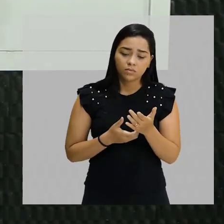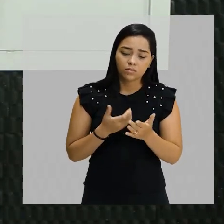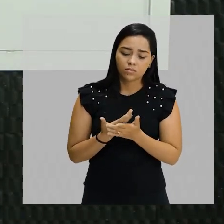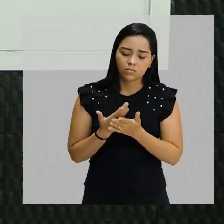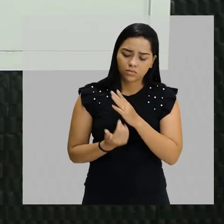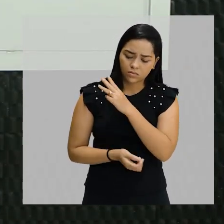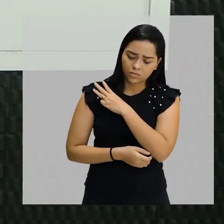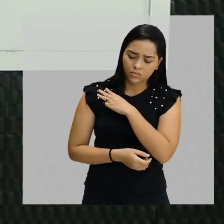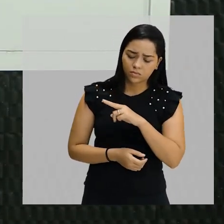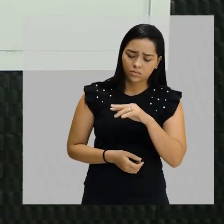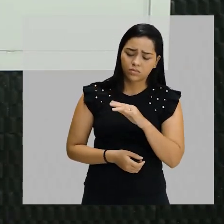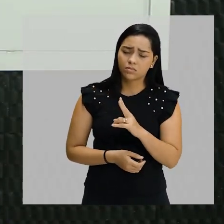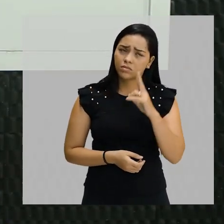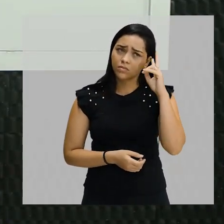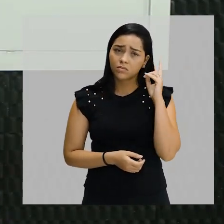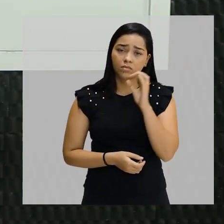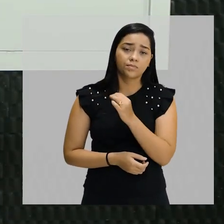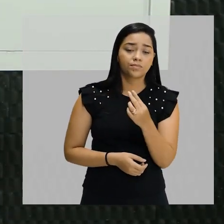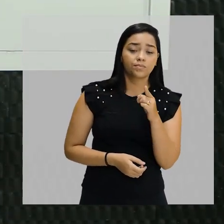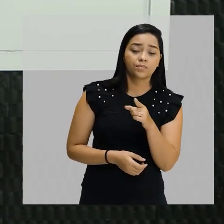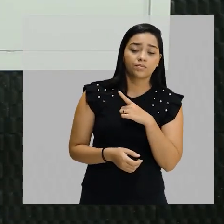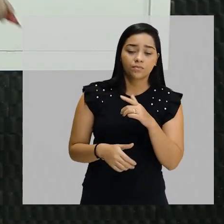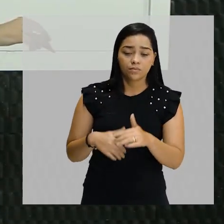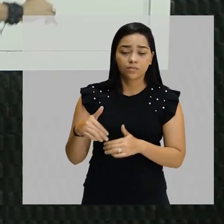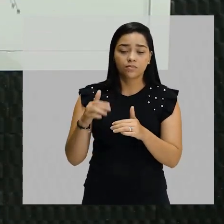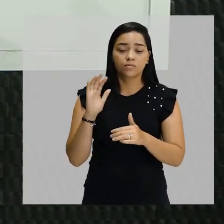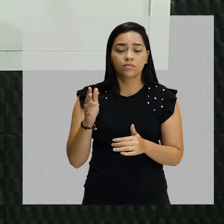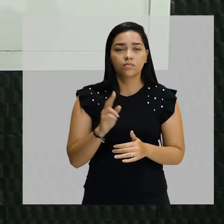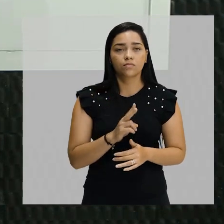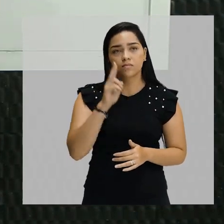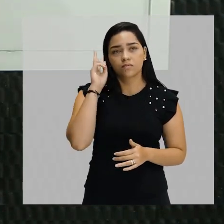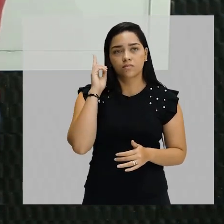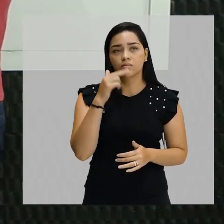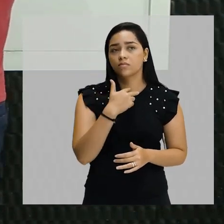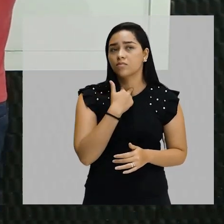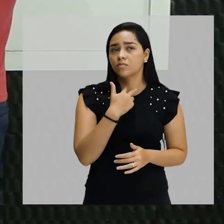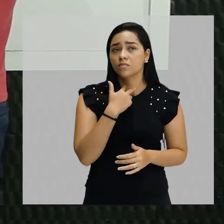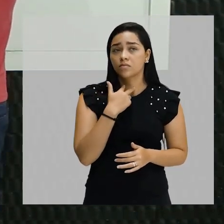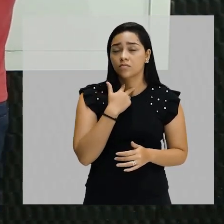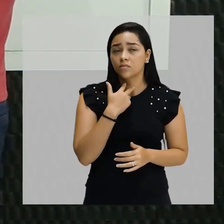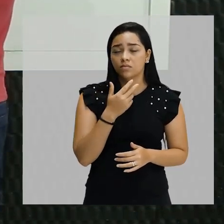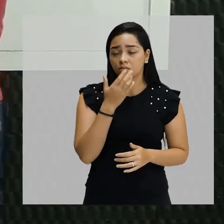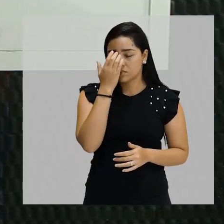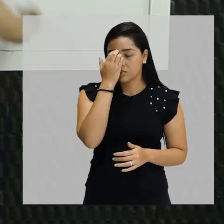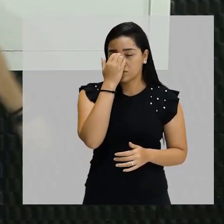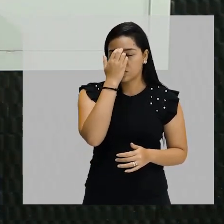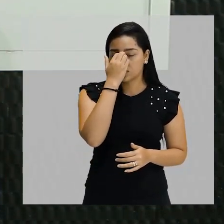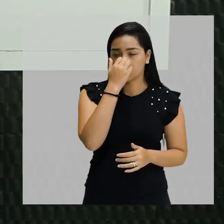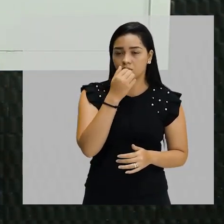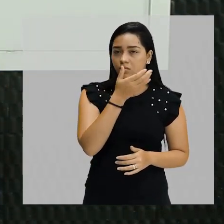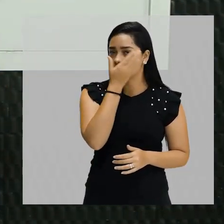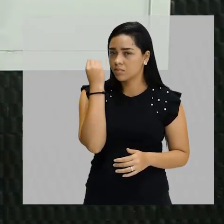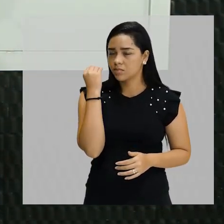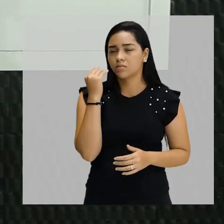ano você que vai fazer o vestibular ou você que está no processo já do vestibular não pode deixar de conhecer o discurso do